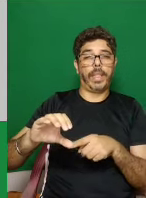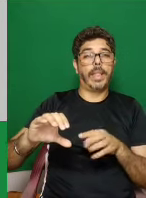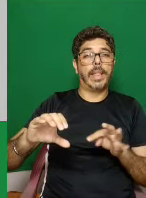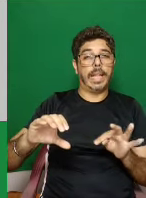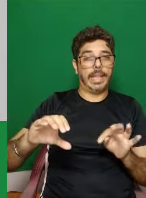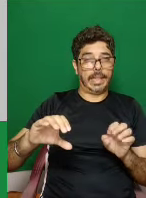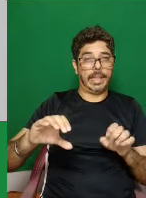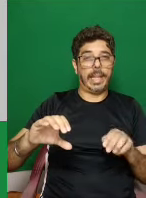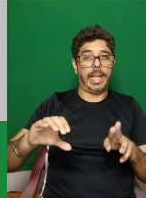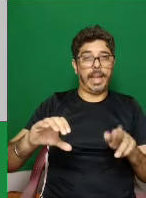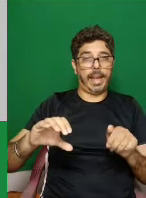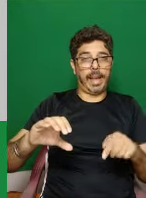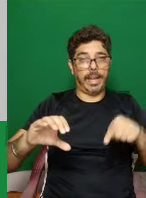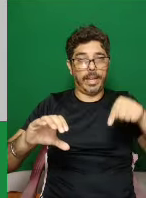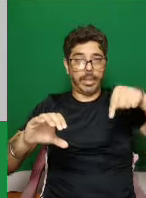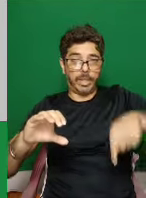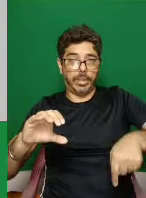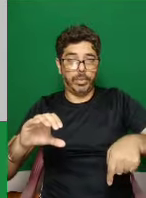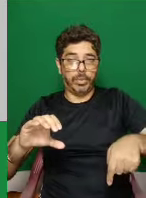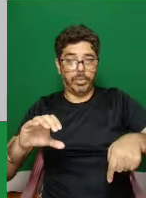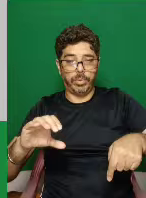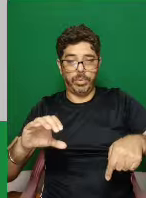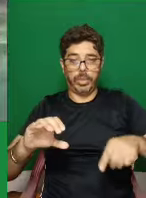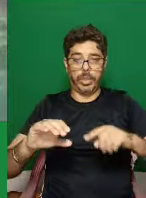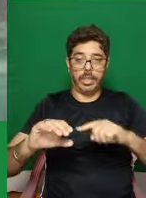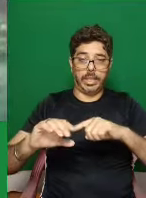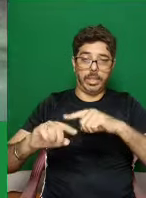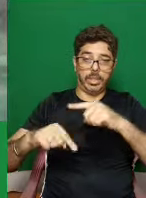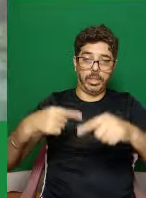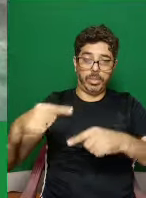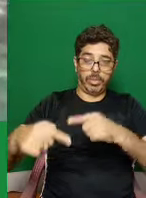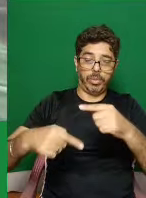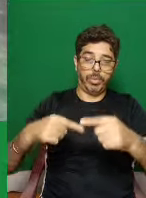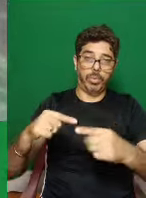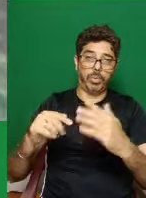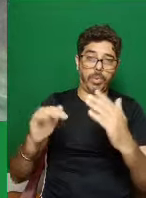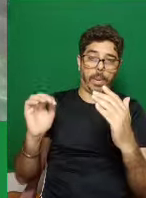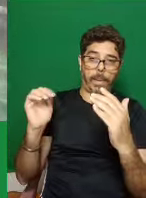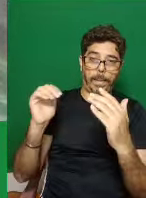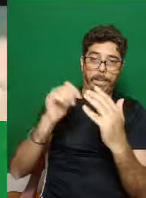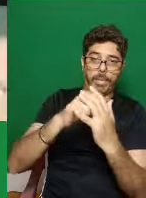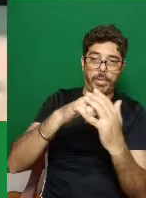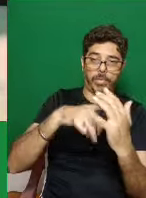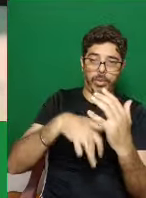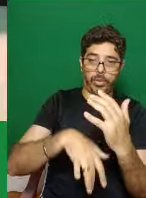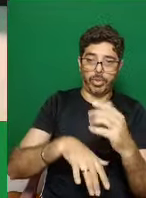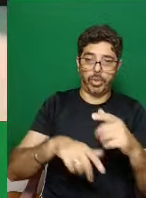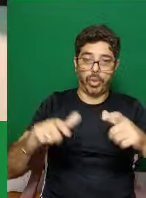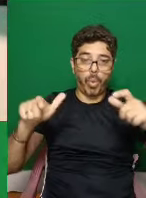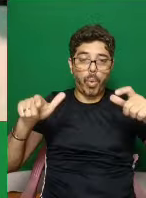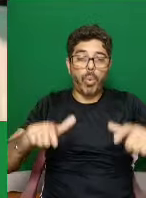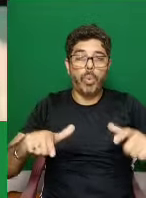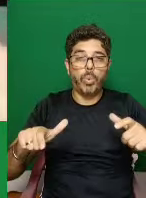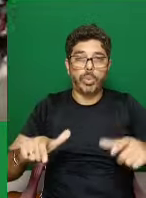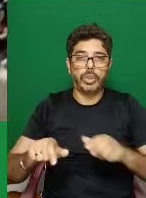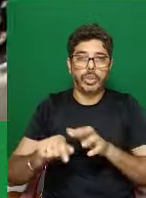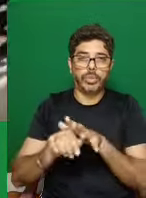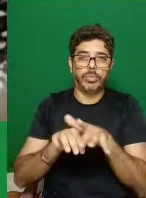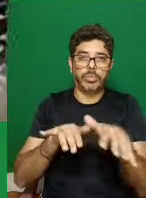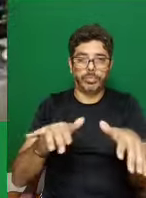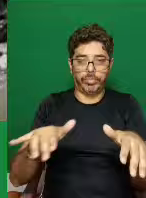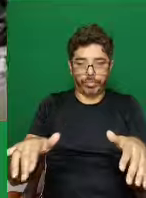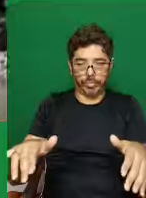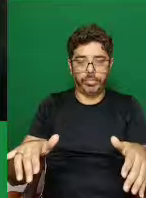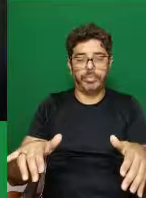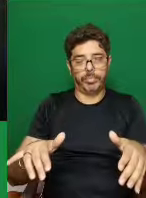rotor aterrado e são lançadas do rotor em uma trajetória determinada por forças centrífugas, gravidade e resistência do